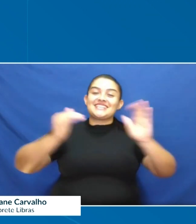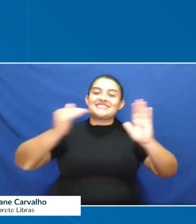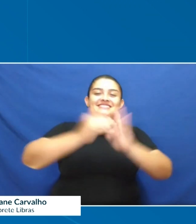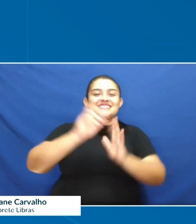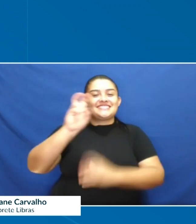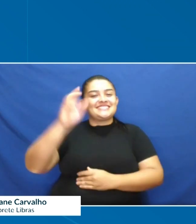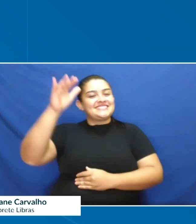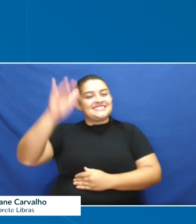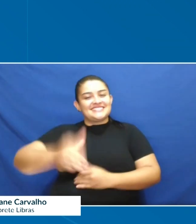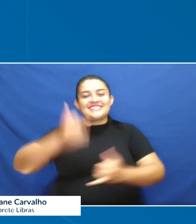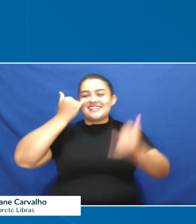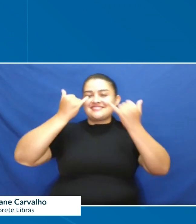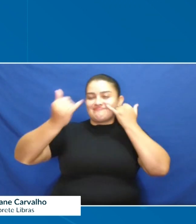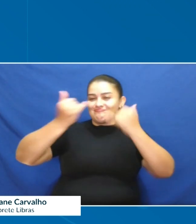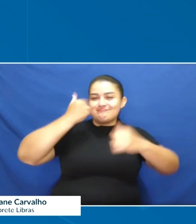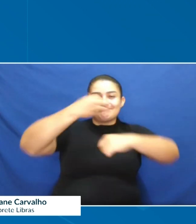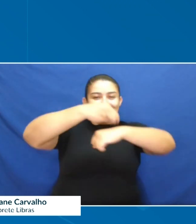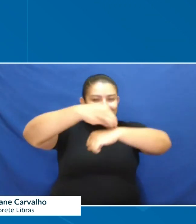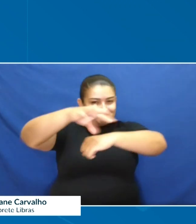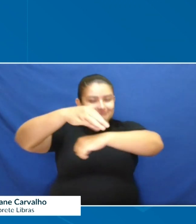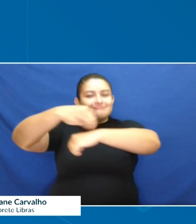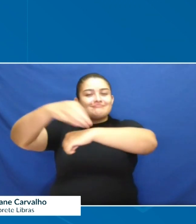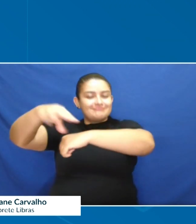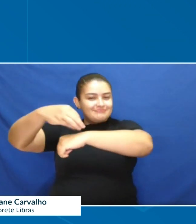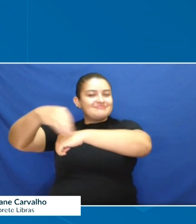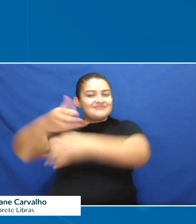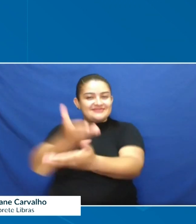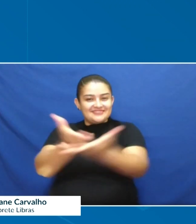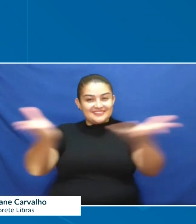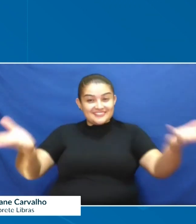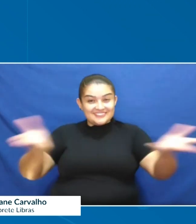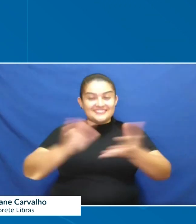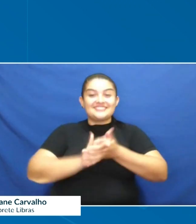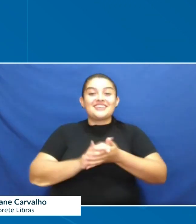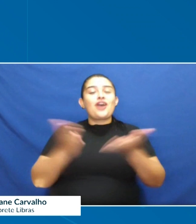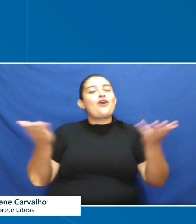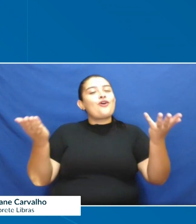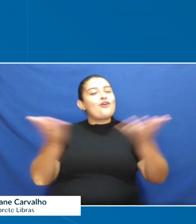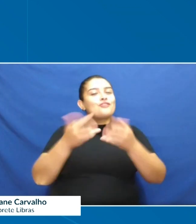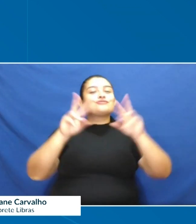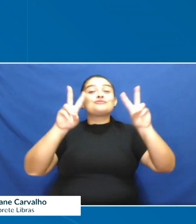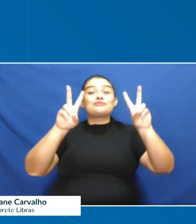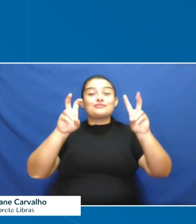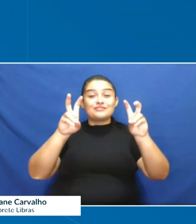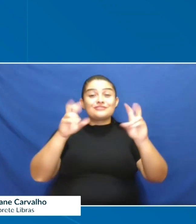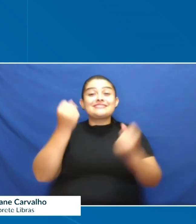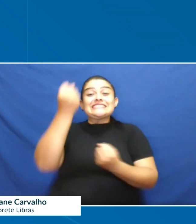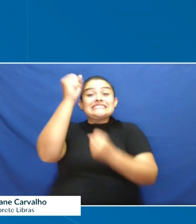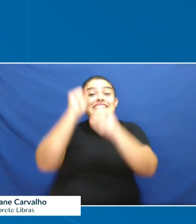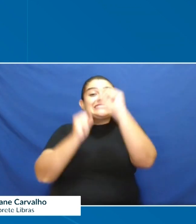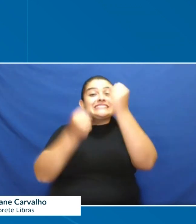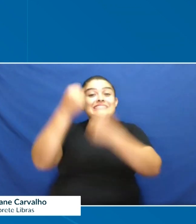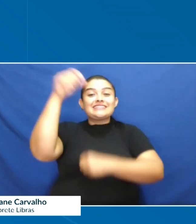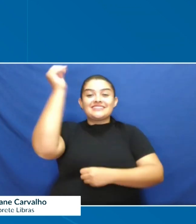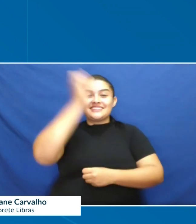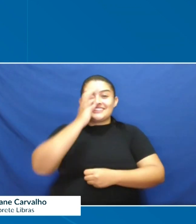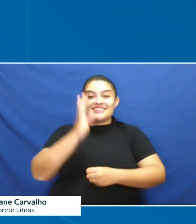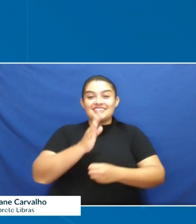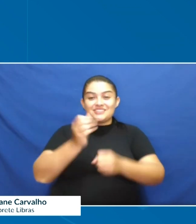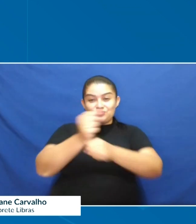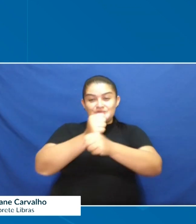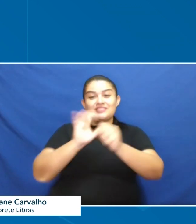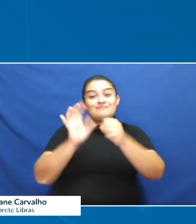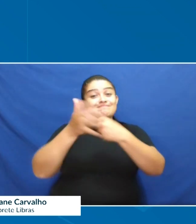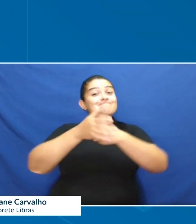5 da tarde com muita informação e conhecimento. Olha só, hoje nós sobre a indústria brasileira em ano de